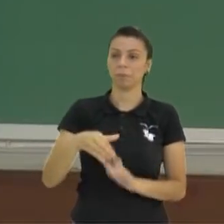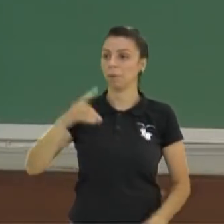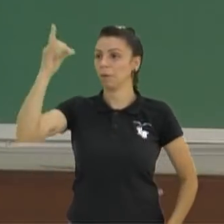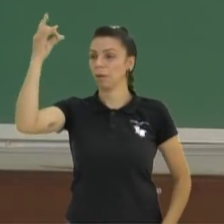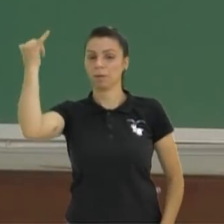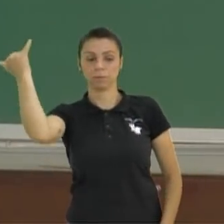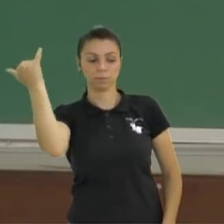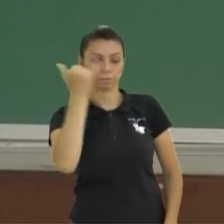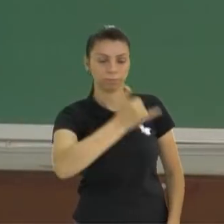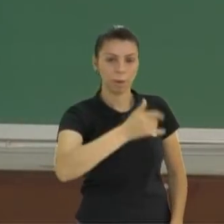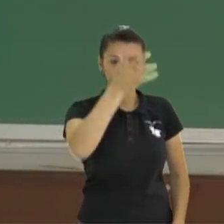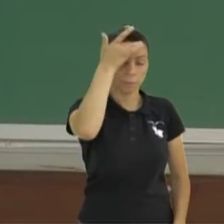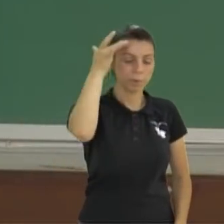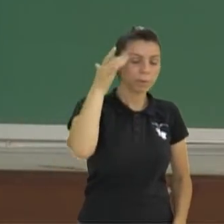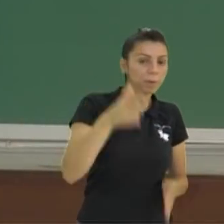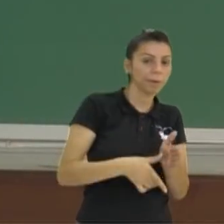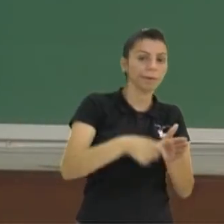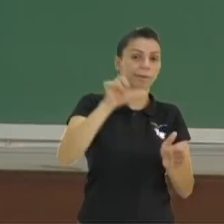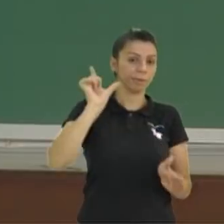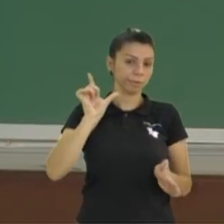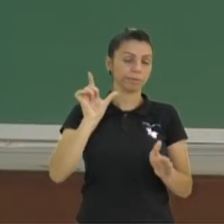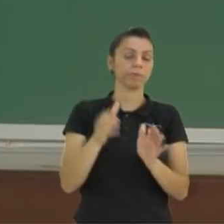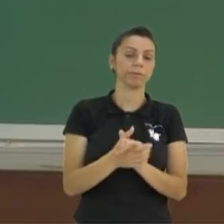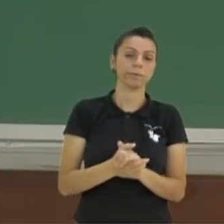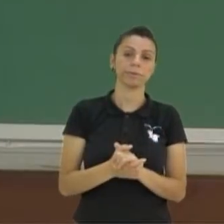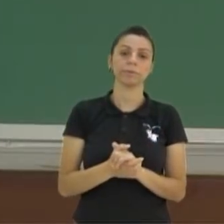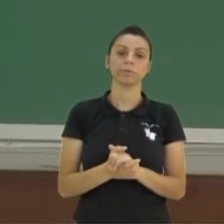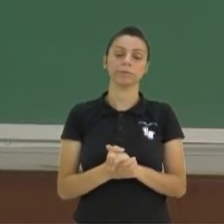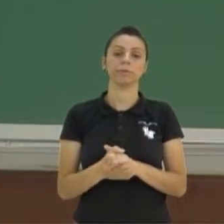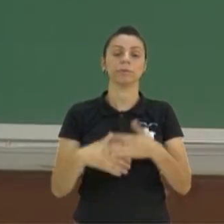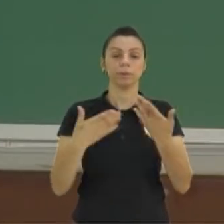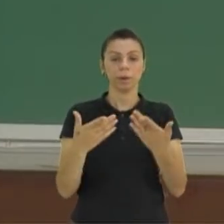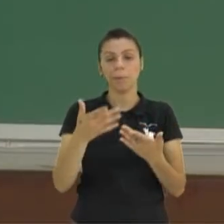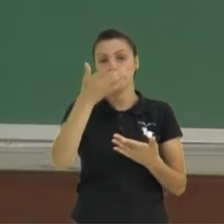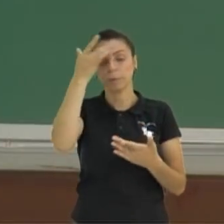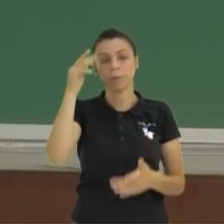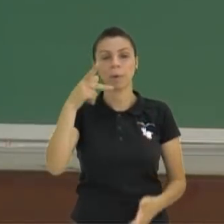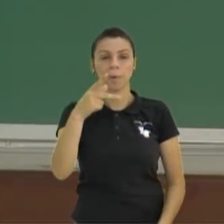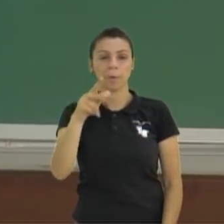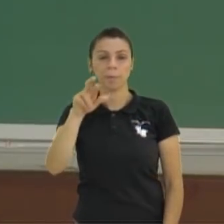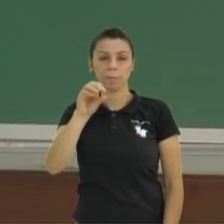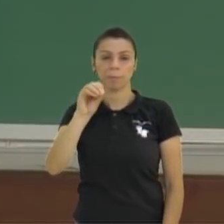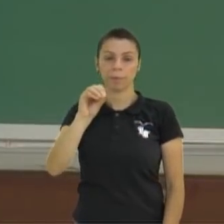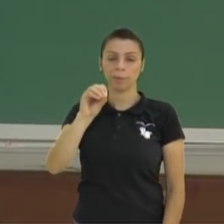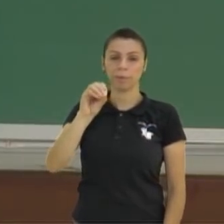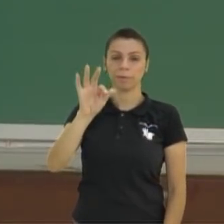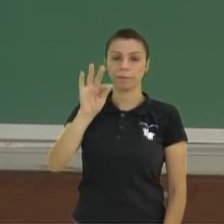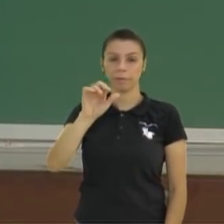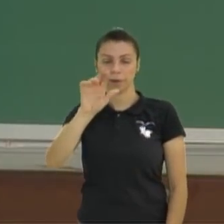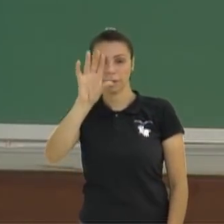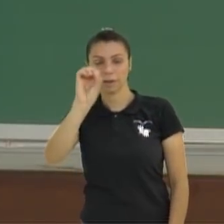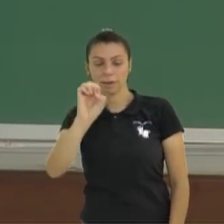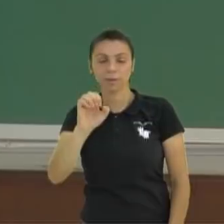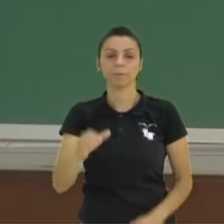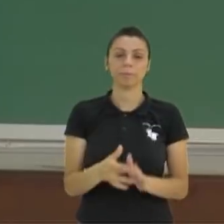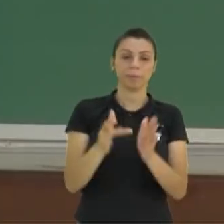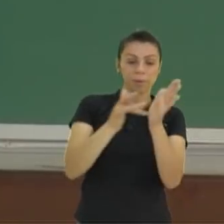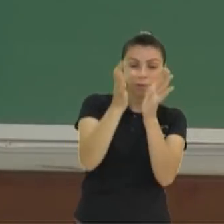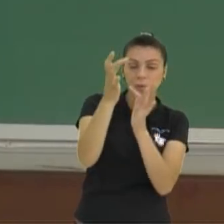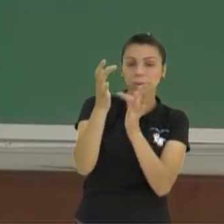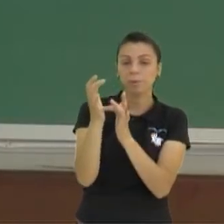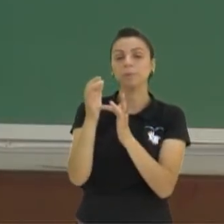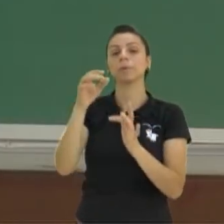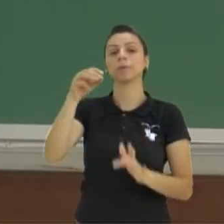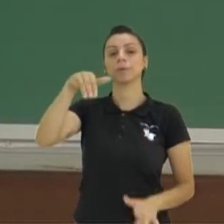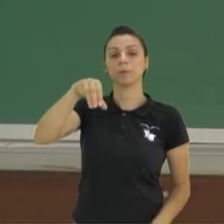para profetas anteriores. Então, eles consideram como profetas no islamismo Moisés, Jesus, todos os